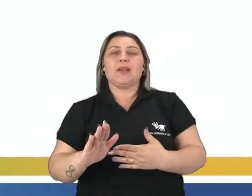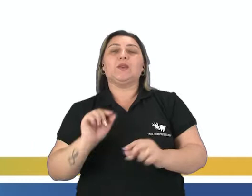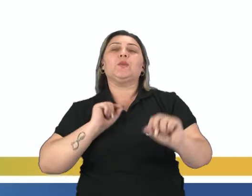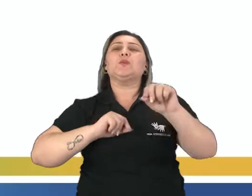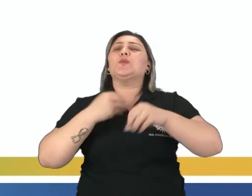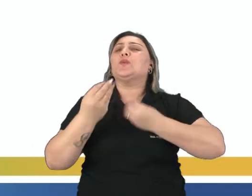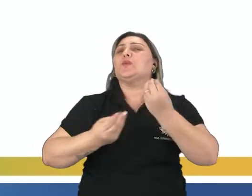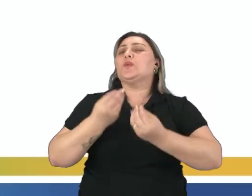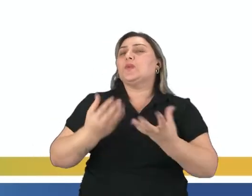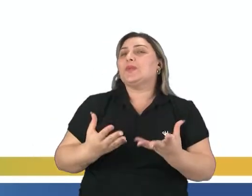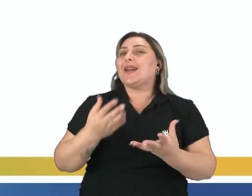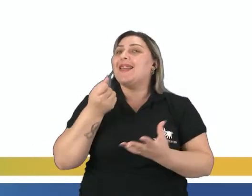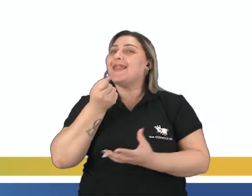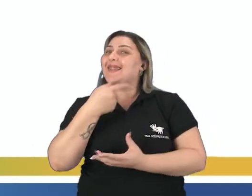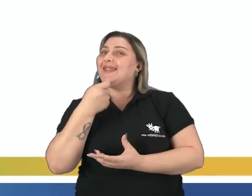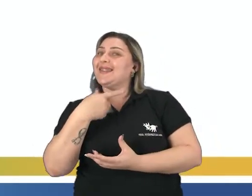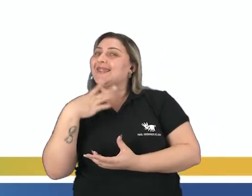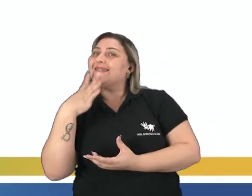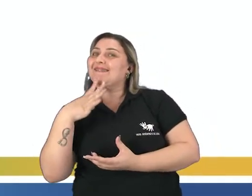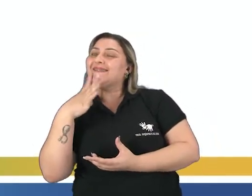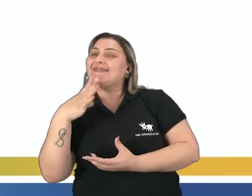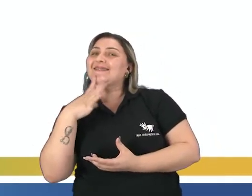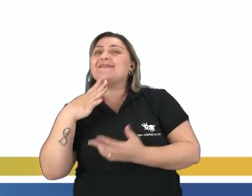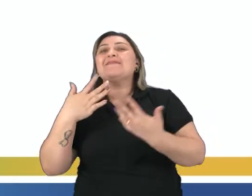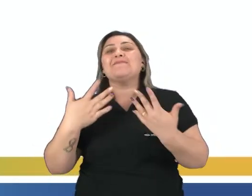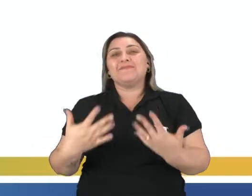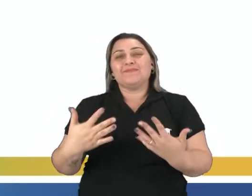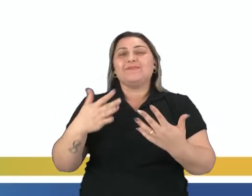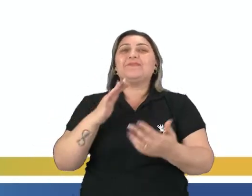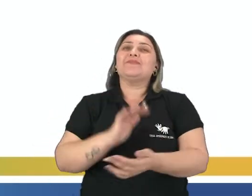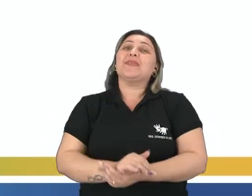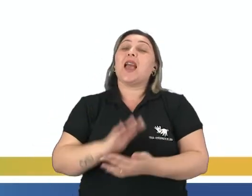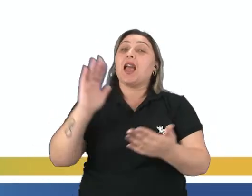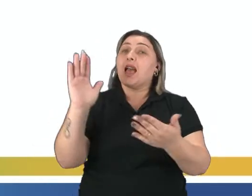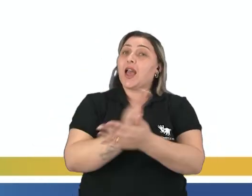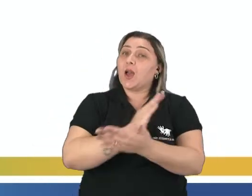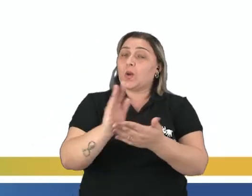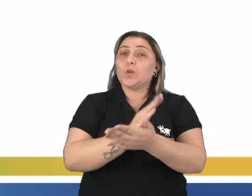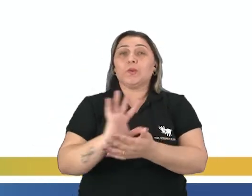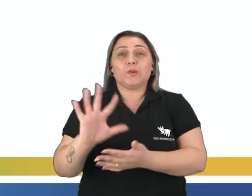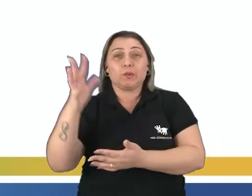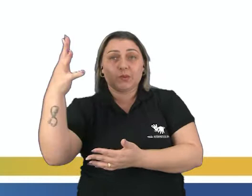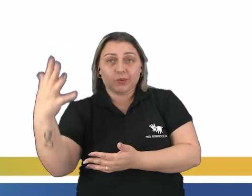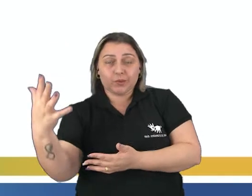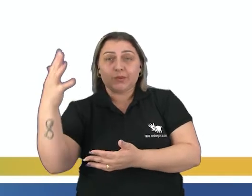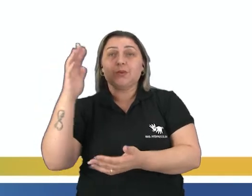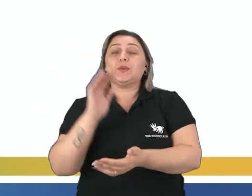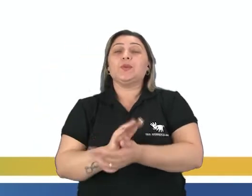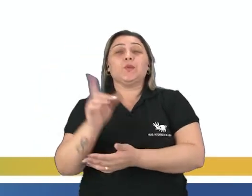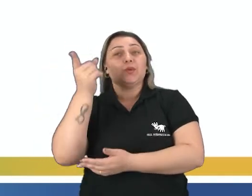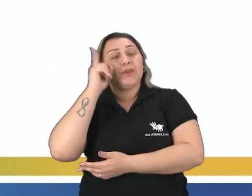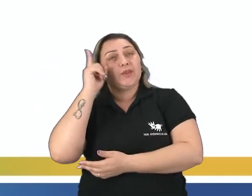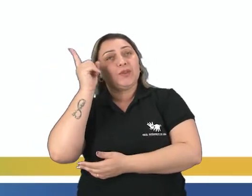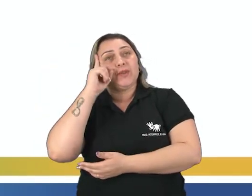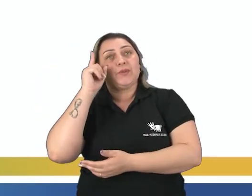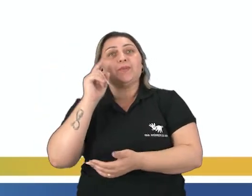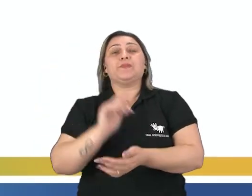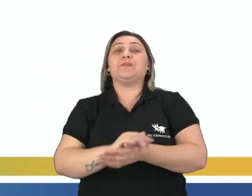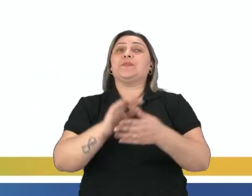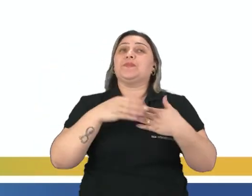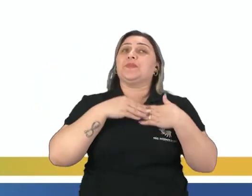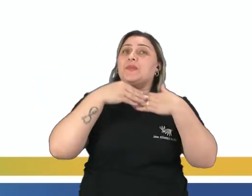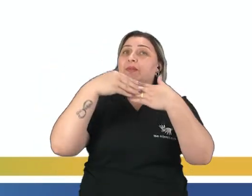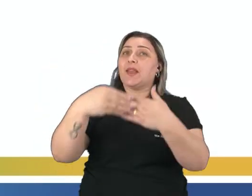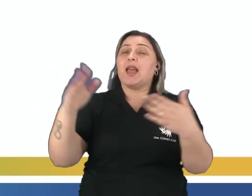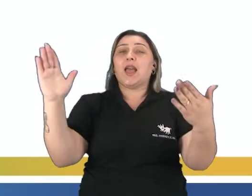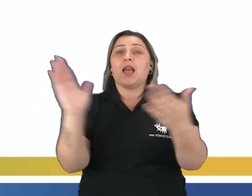pouco mais, assim, engraçada, satirizando algumas situações cotidianas. Ele traz